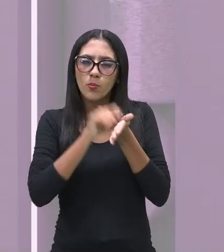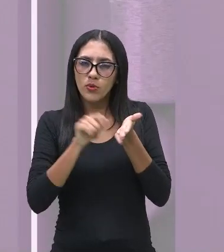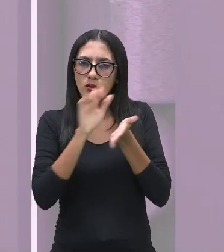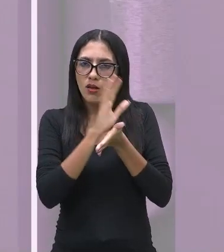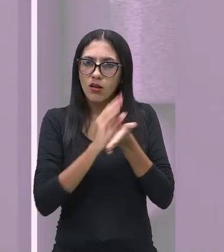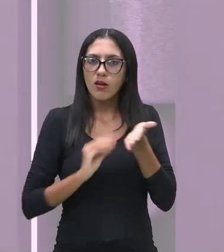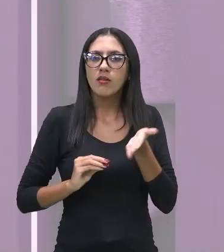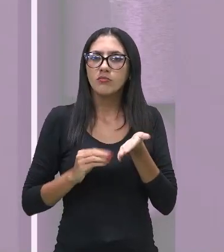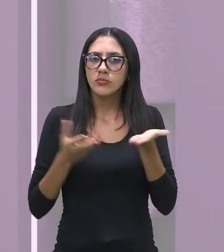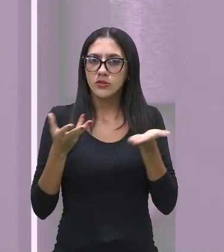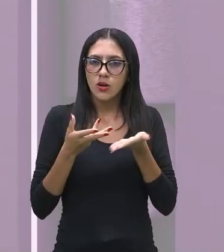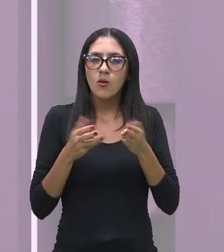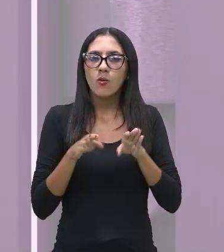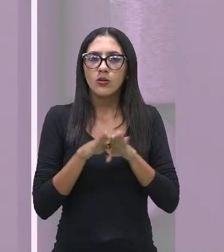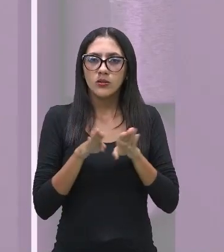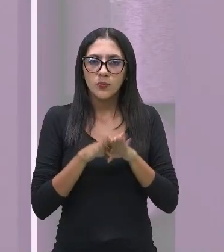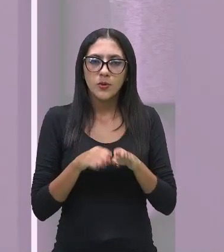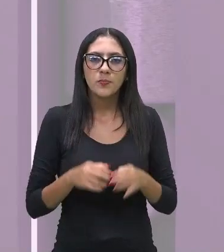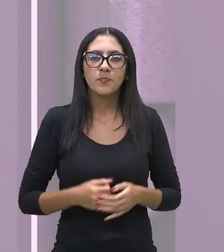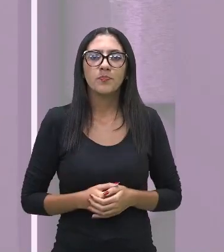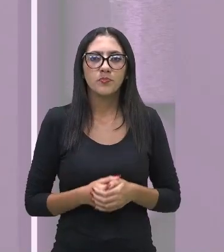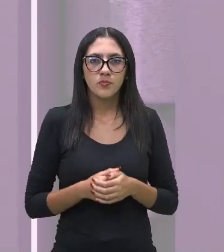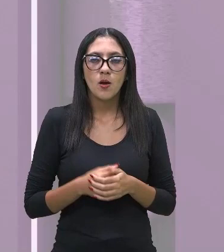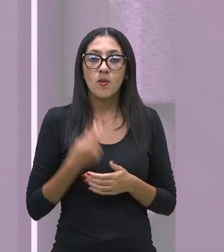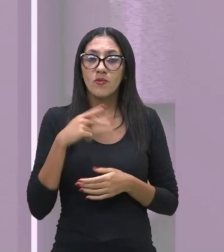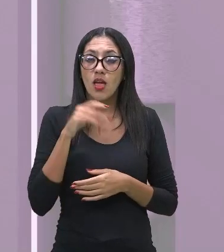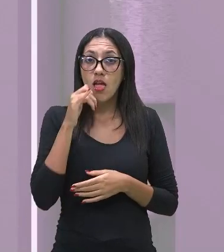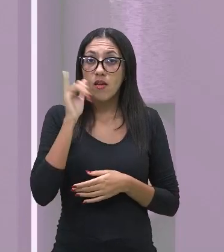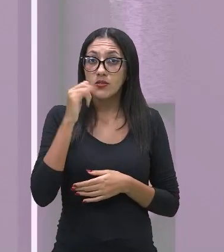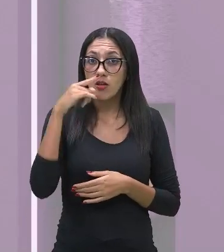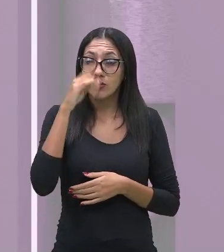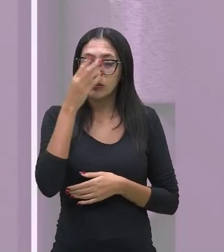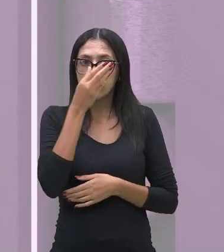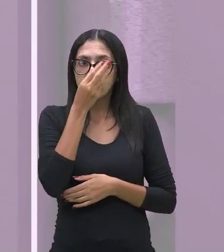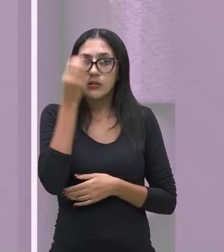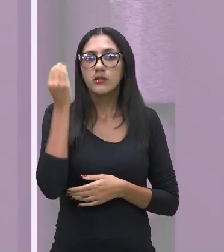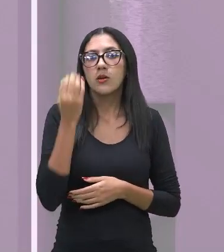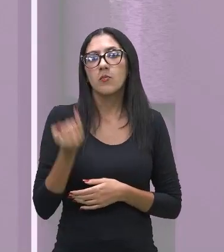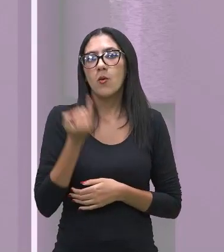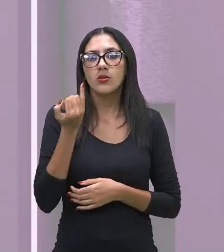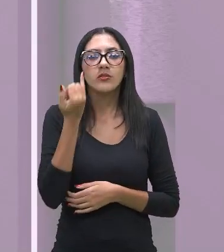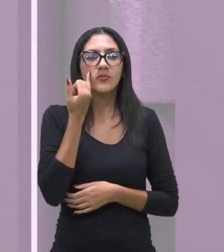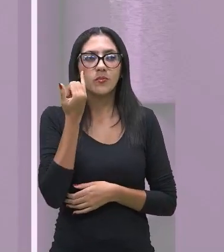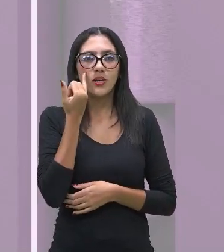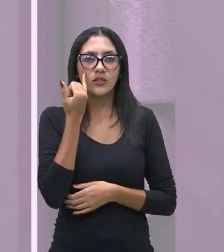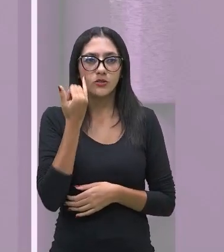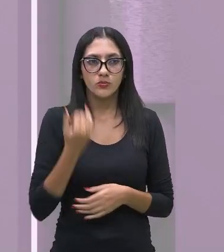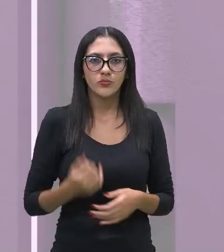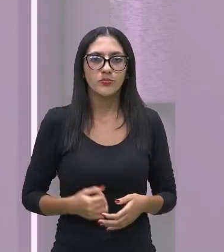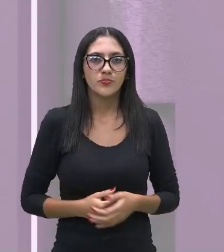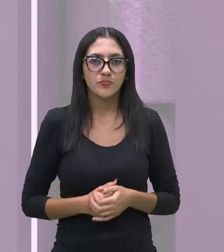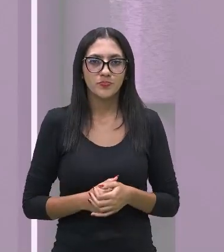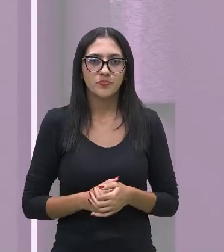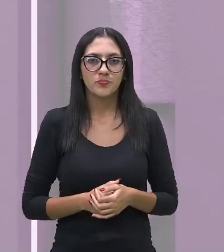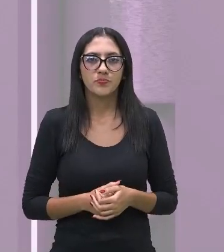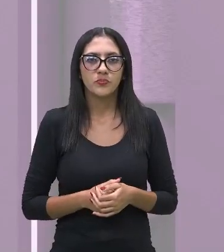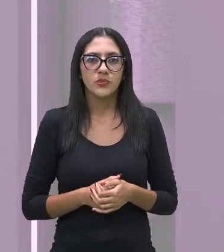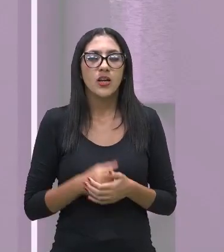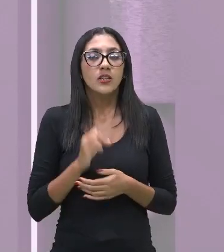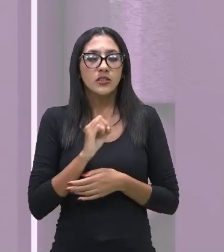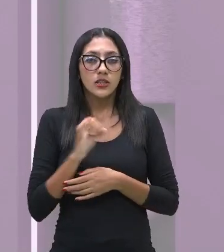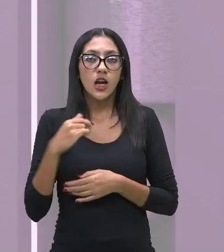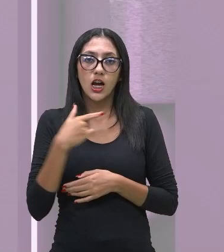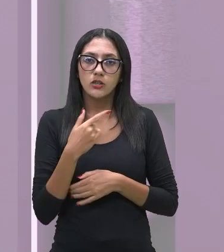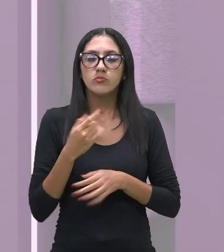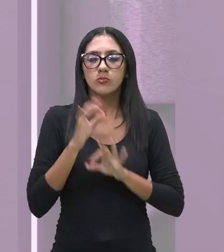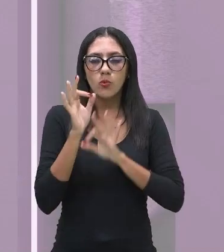bem? Tomasse nota para que você não esqueça nada importante. Quando nós estamos trabalhando aí com a soma de ângulos